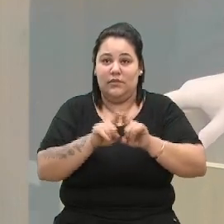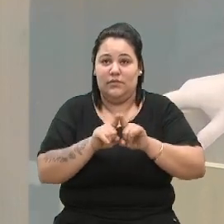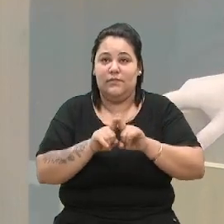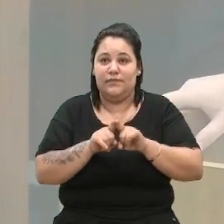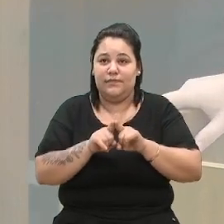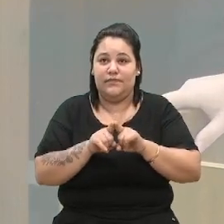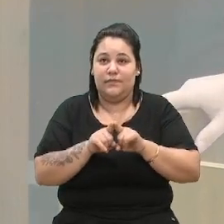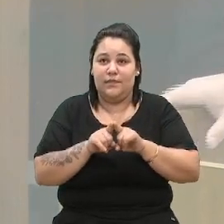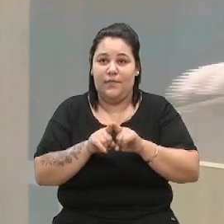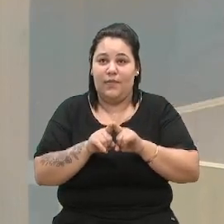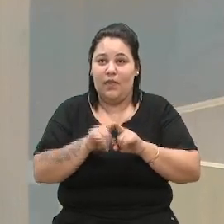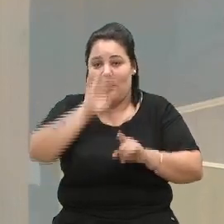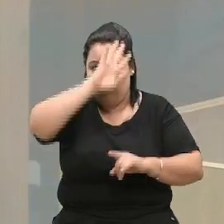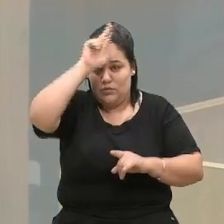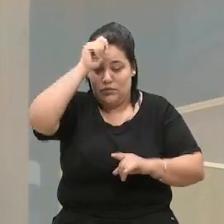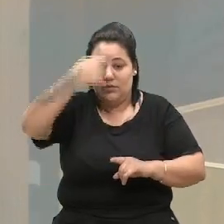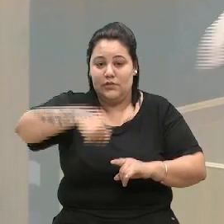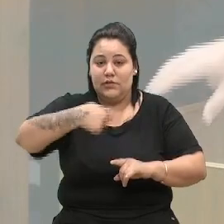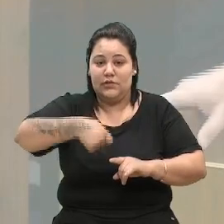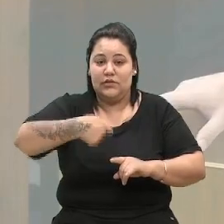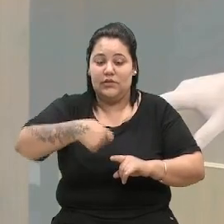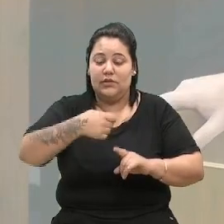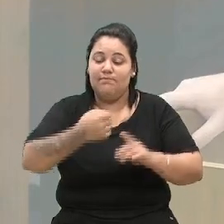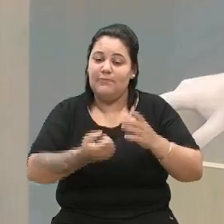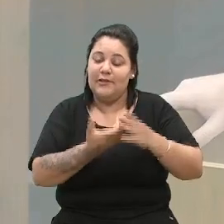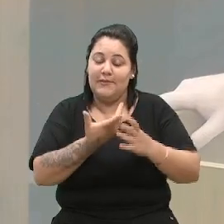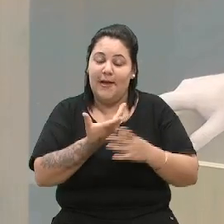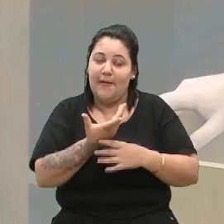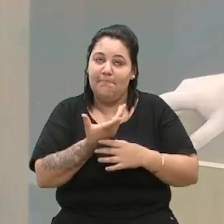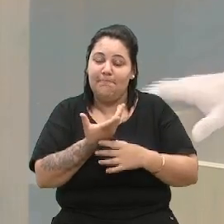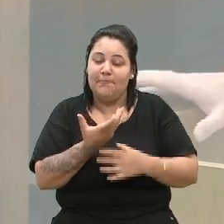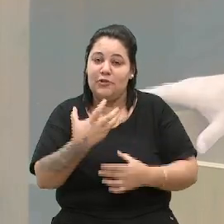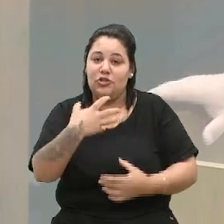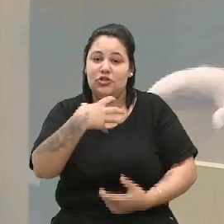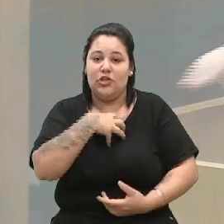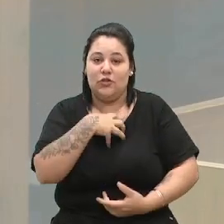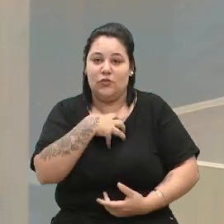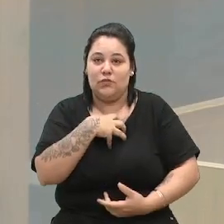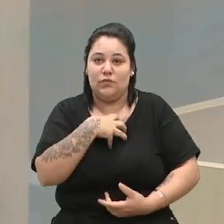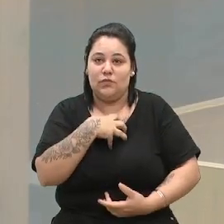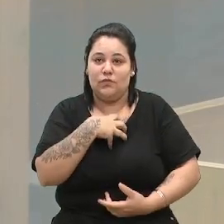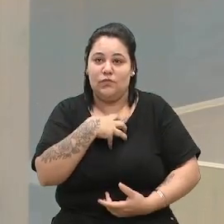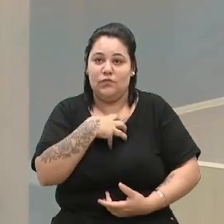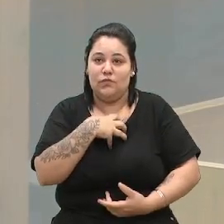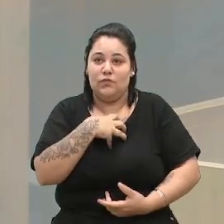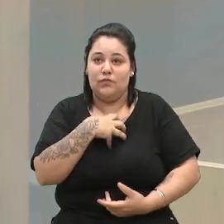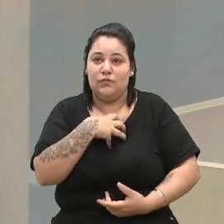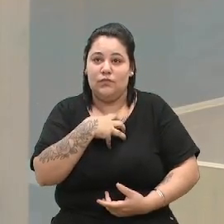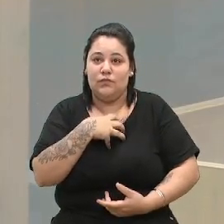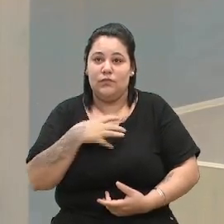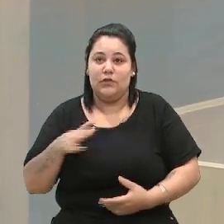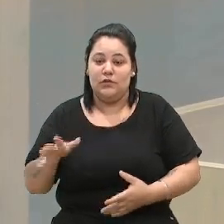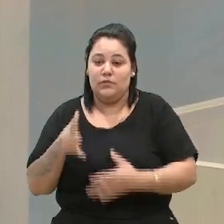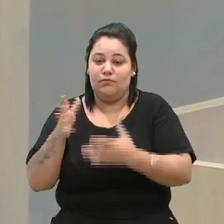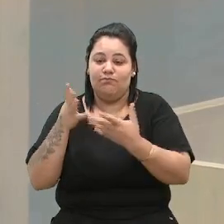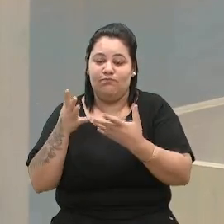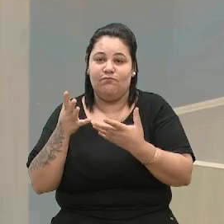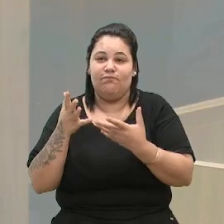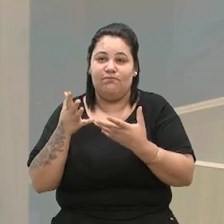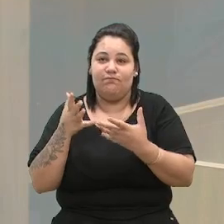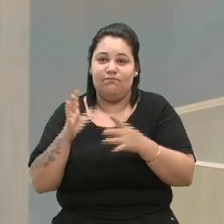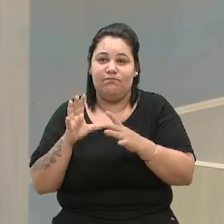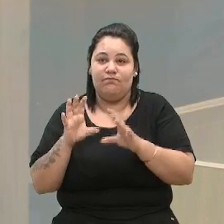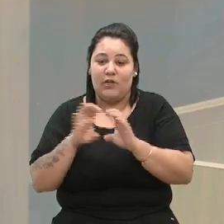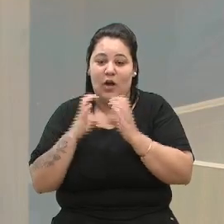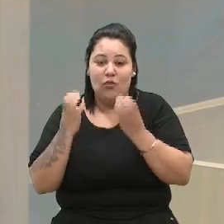né? O município tem que criar formas de gerar esse engajamento comunitário. E eu